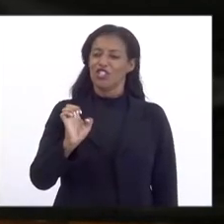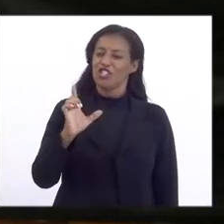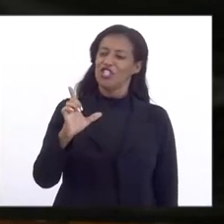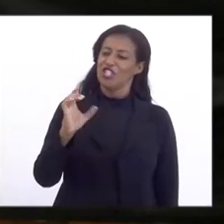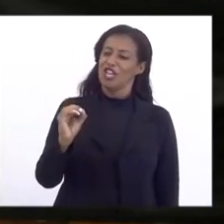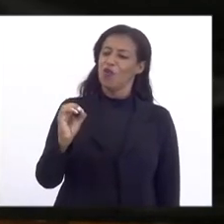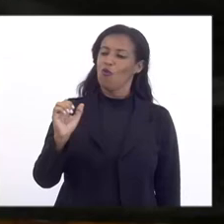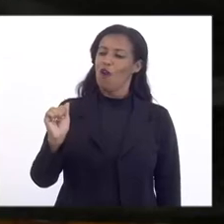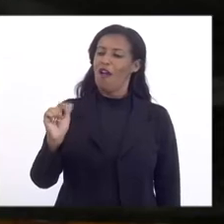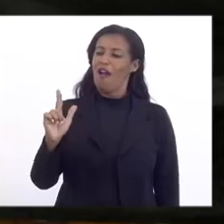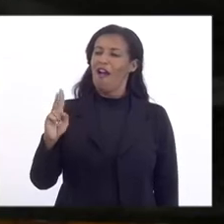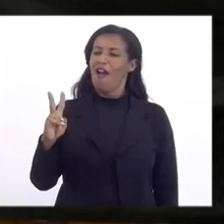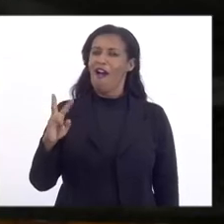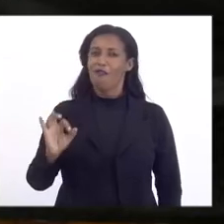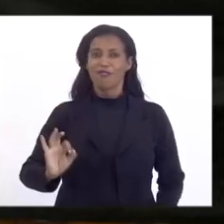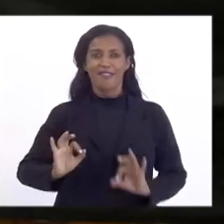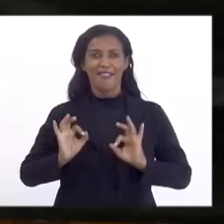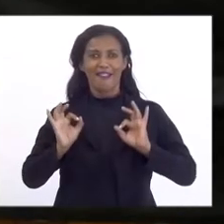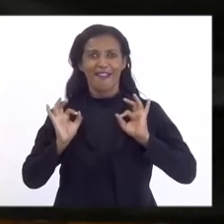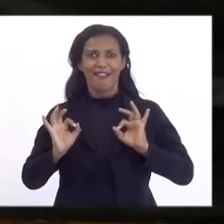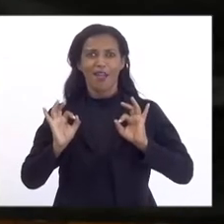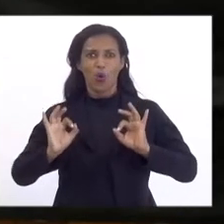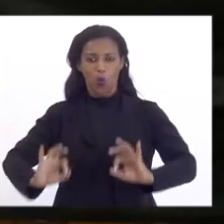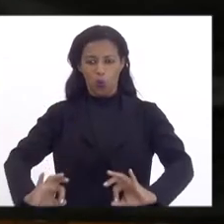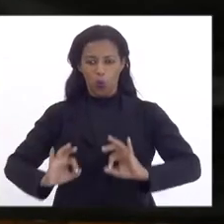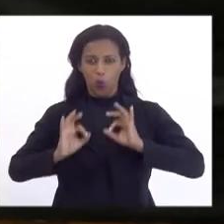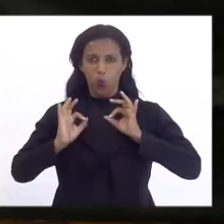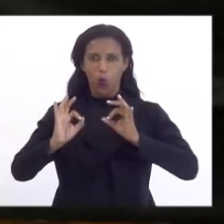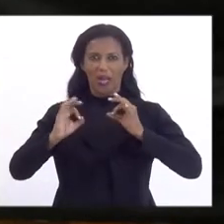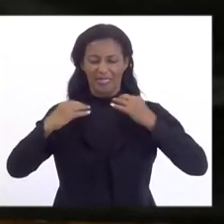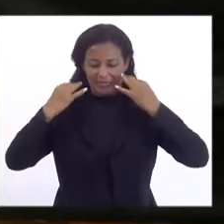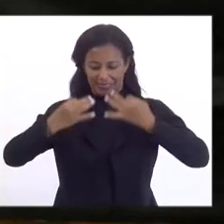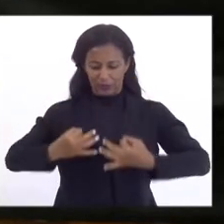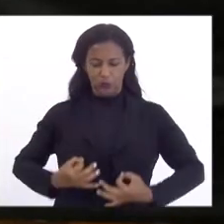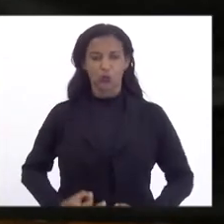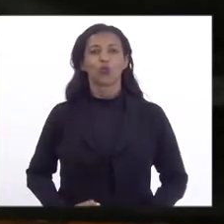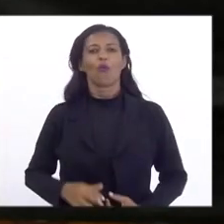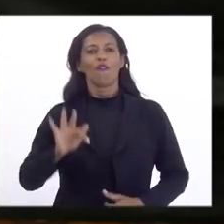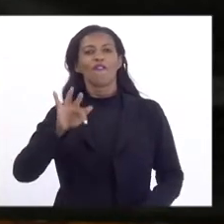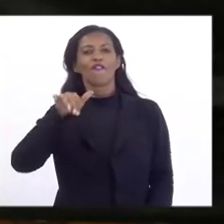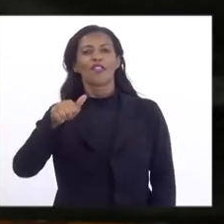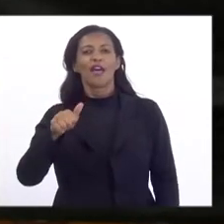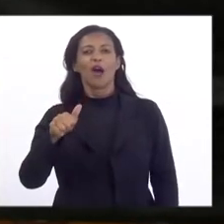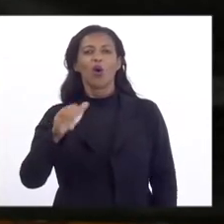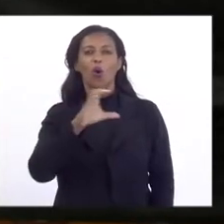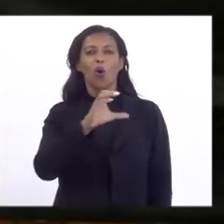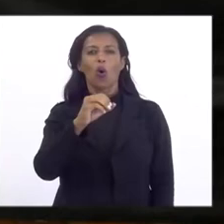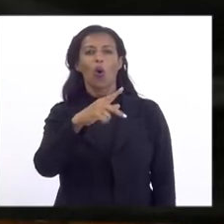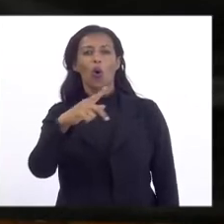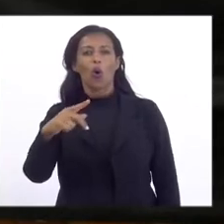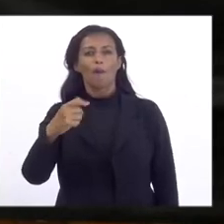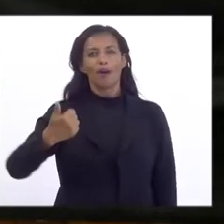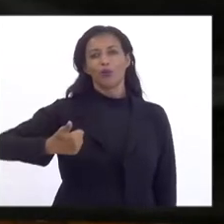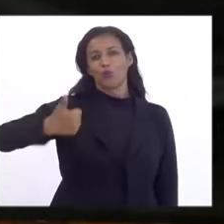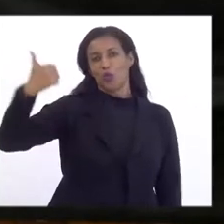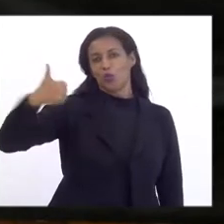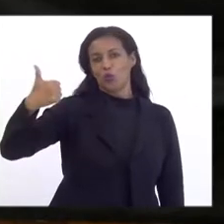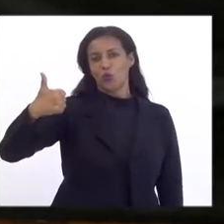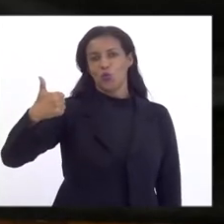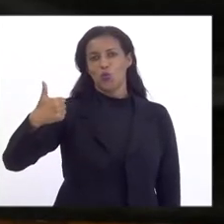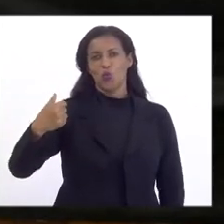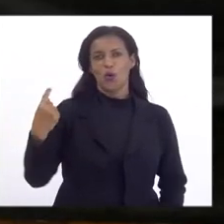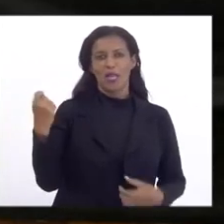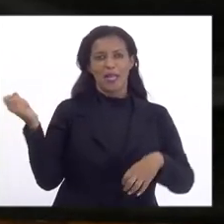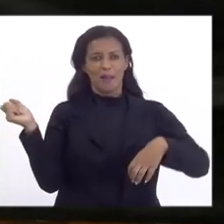uma camisa, não. É a camisa dele, que ele usou na final da Supercopa, a número 1, que ele defendeu o pênalti